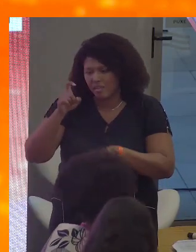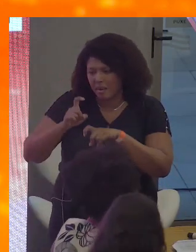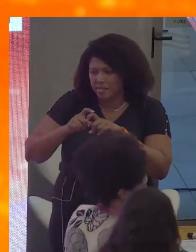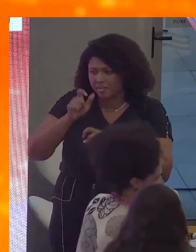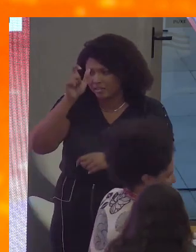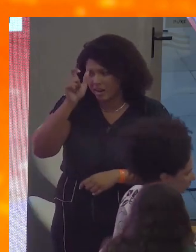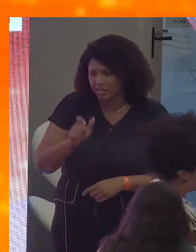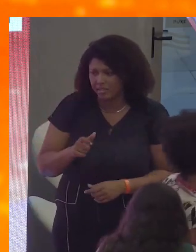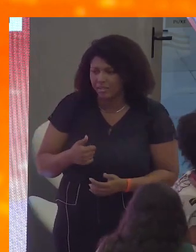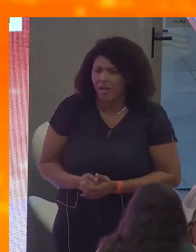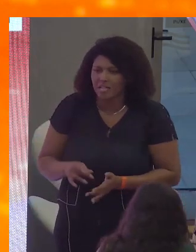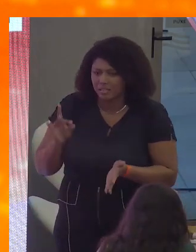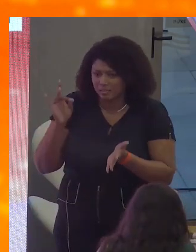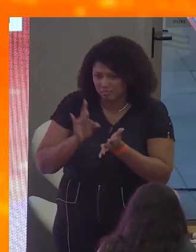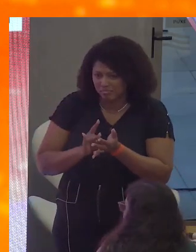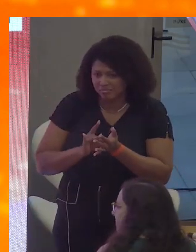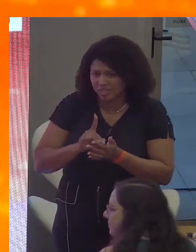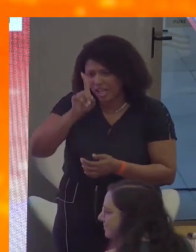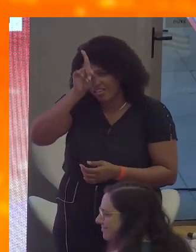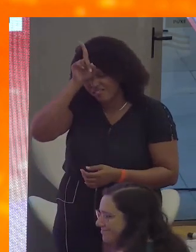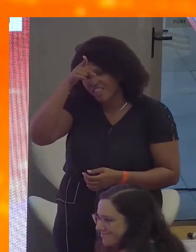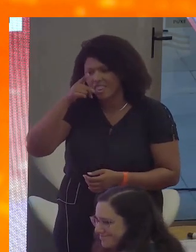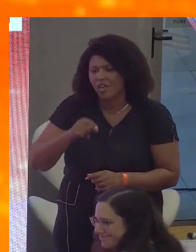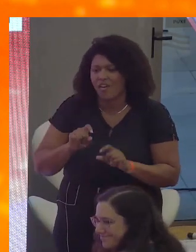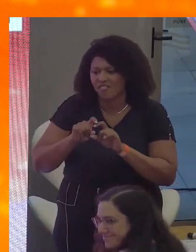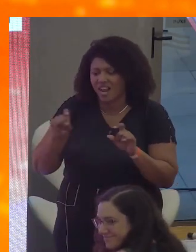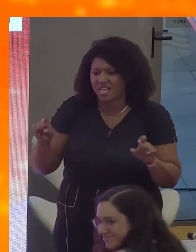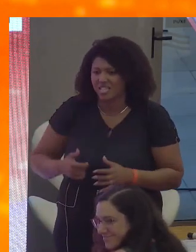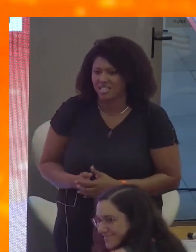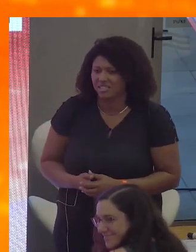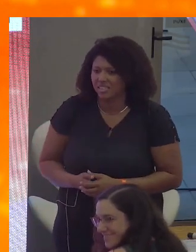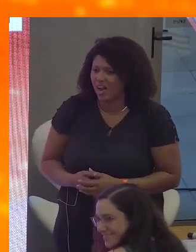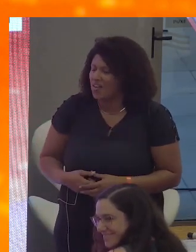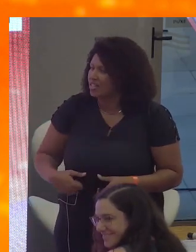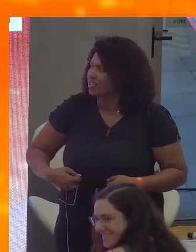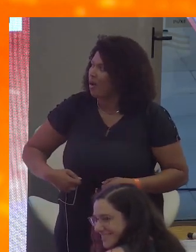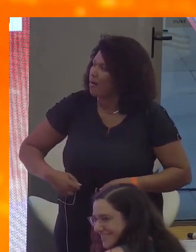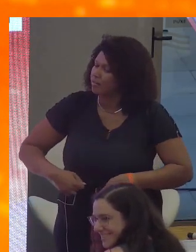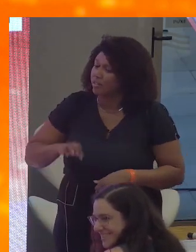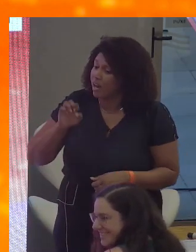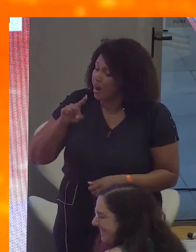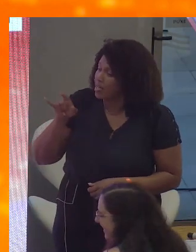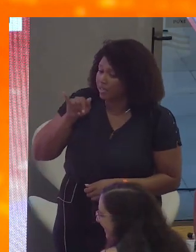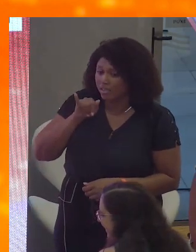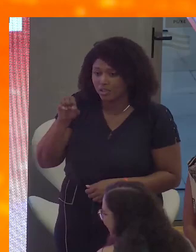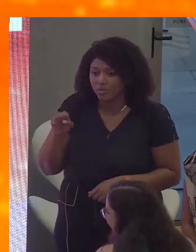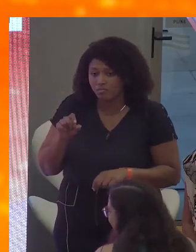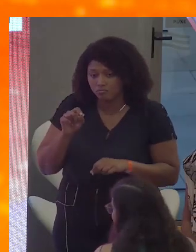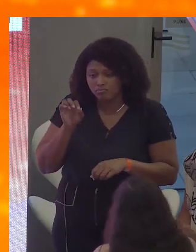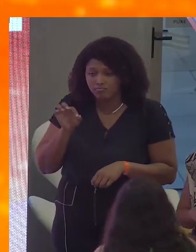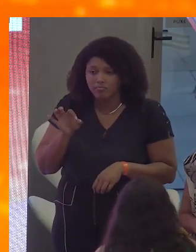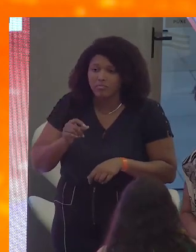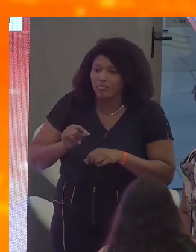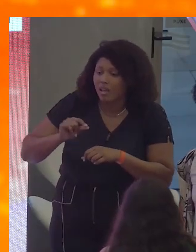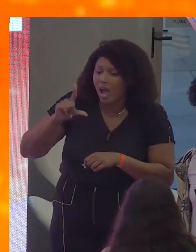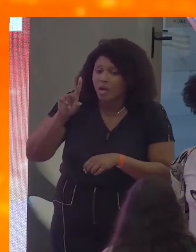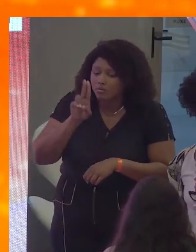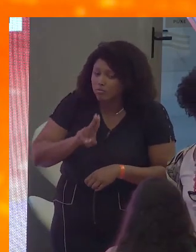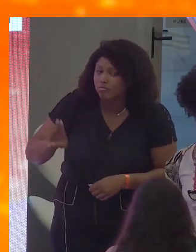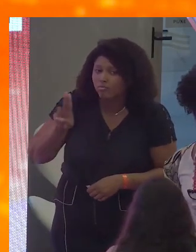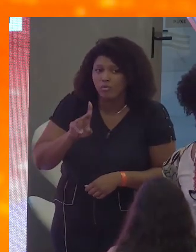é a original. É exatamente isso. Autoconsumo. As pessoas estão utilizando